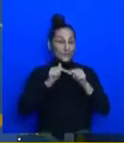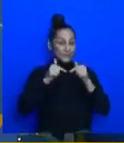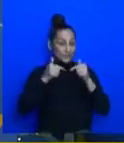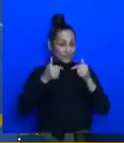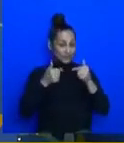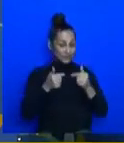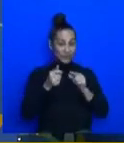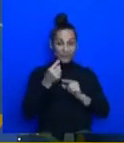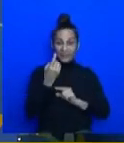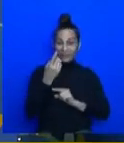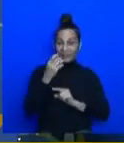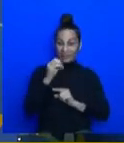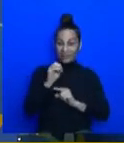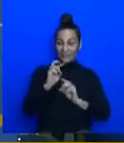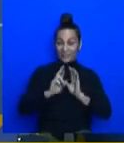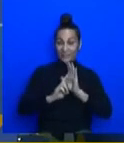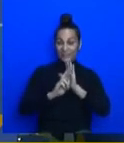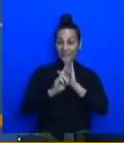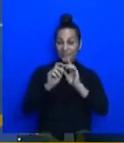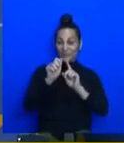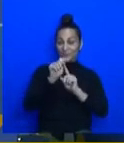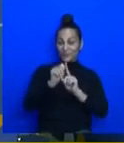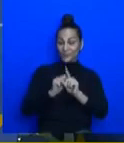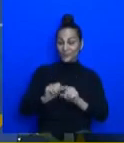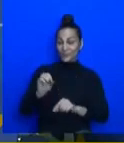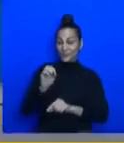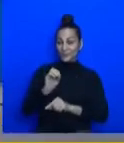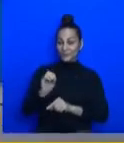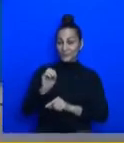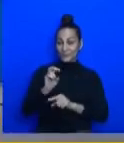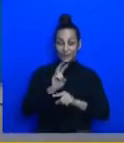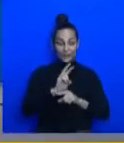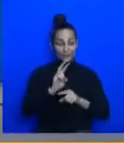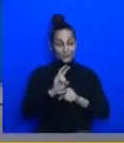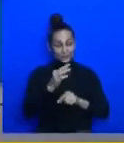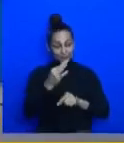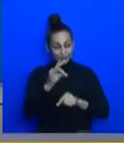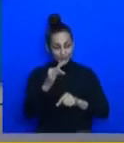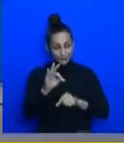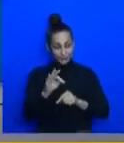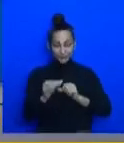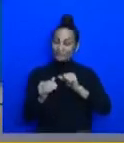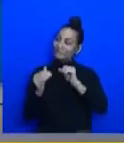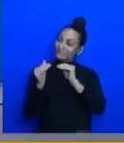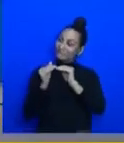da sorte, 10, correspondente ao mês de outubro. Auditoras, confirmam?